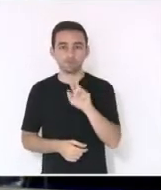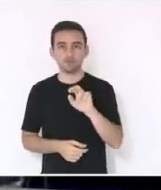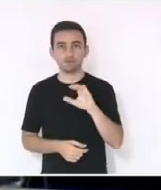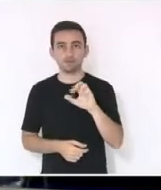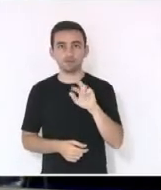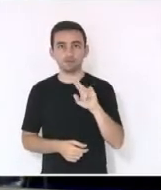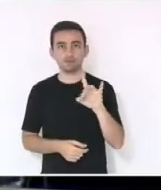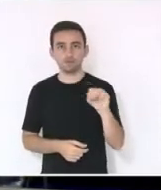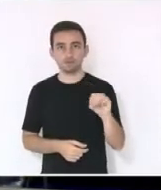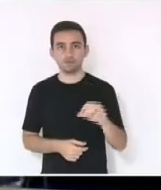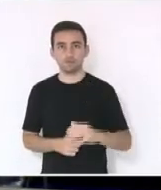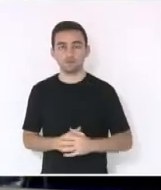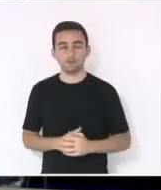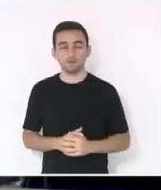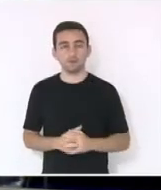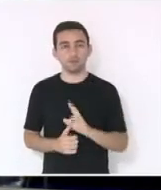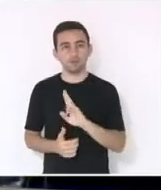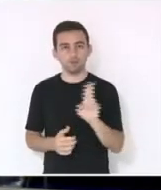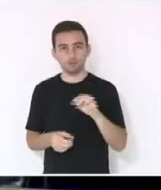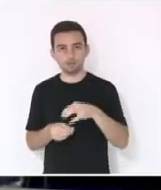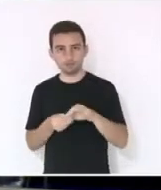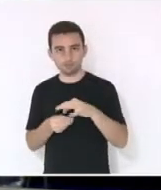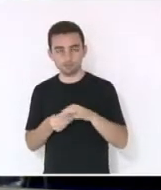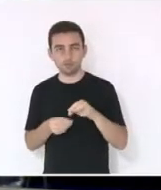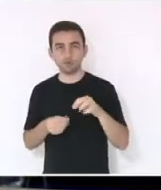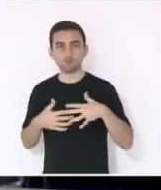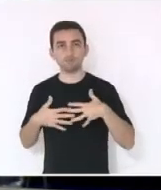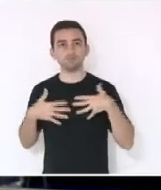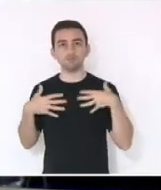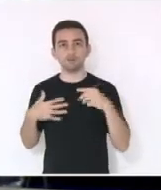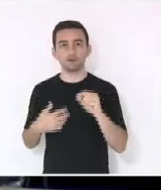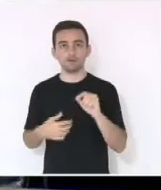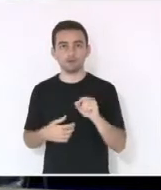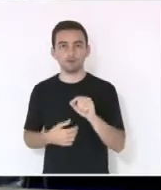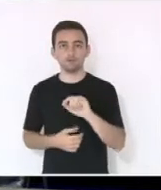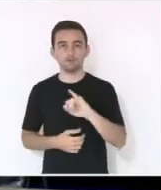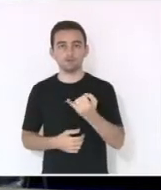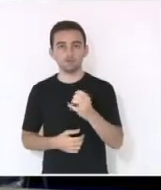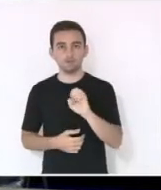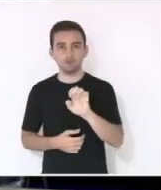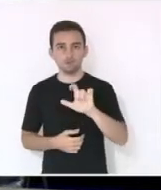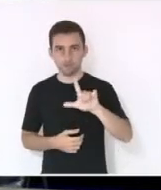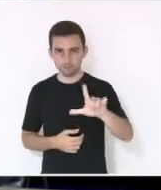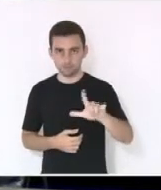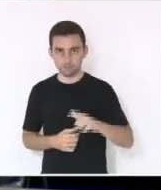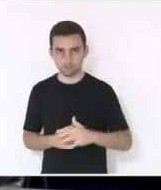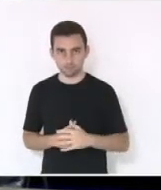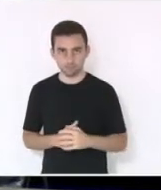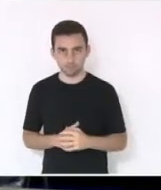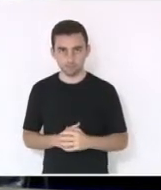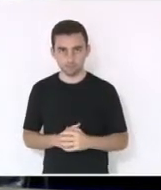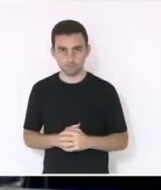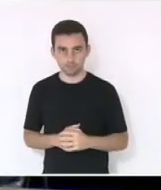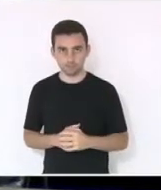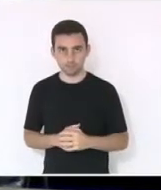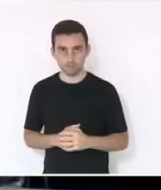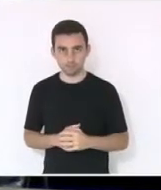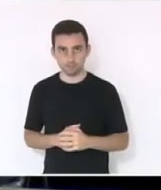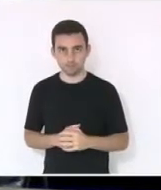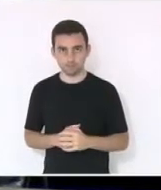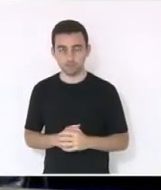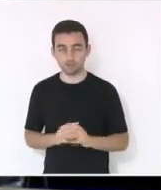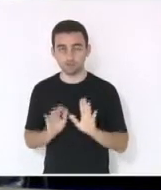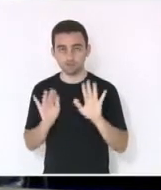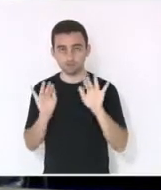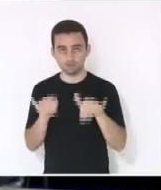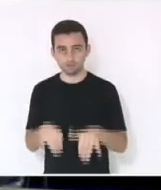da instituição a homenageada o doutor Joel de Andrade. Finalizando, o senhor